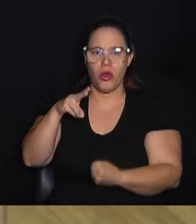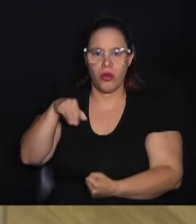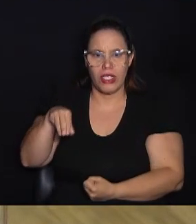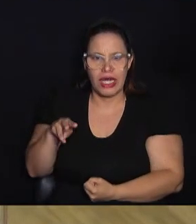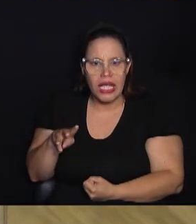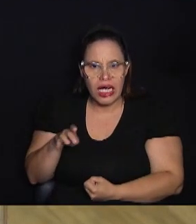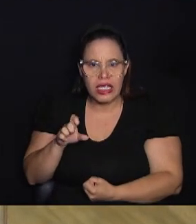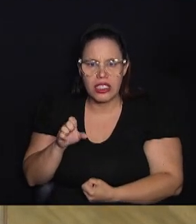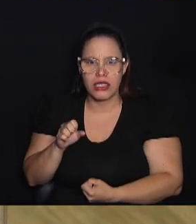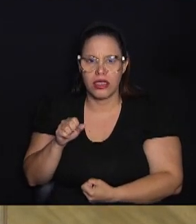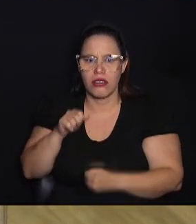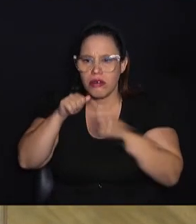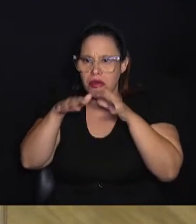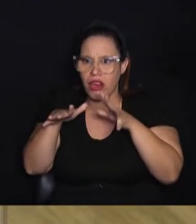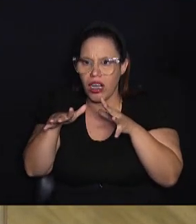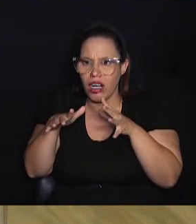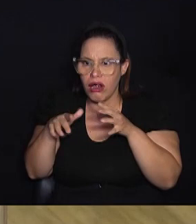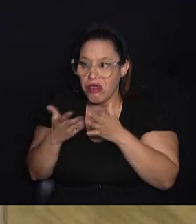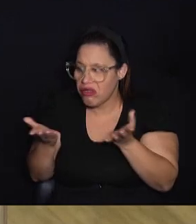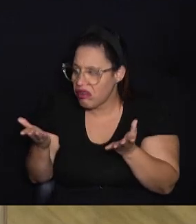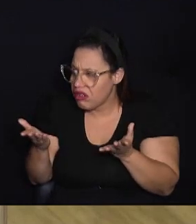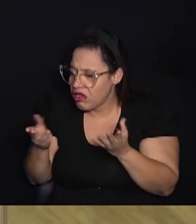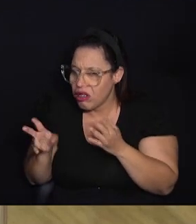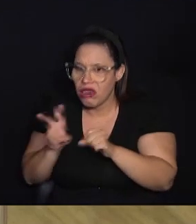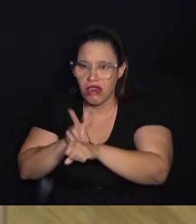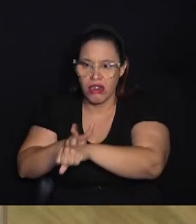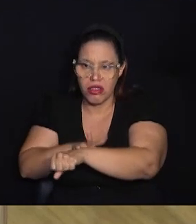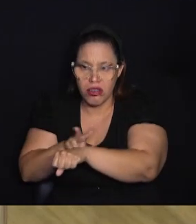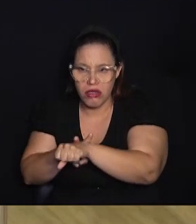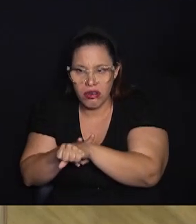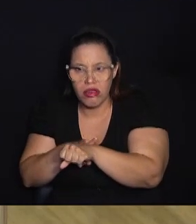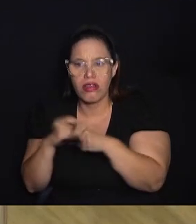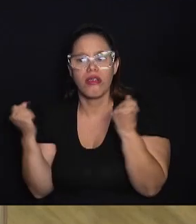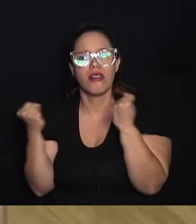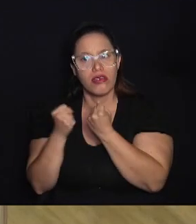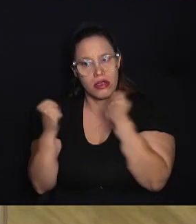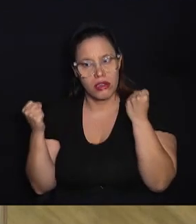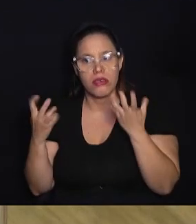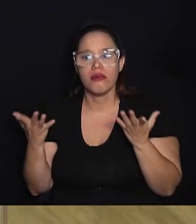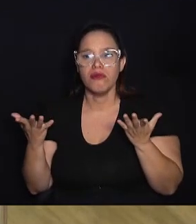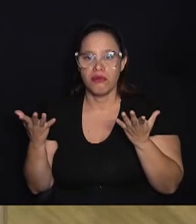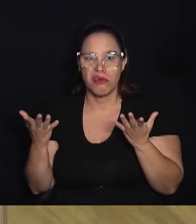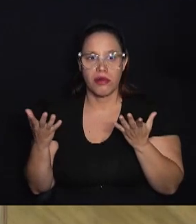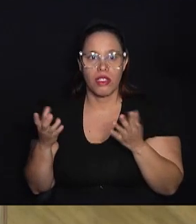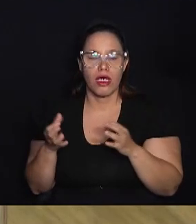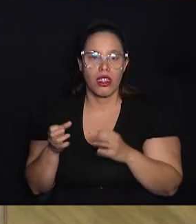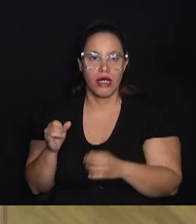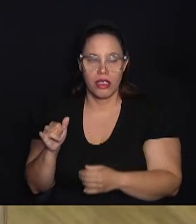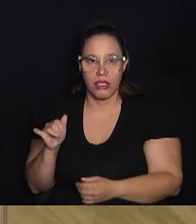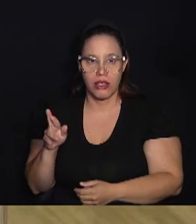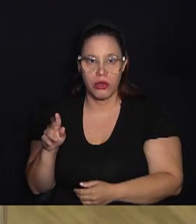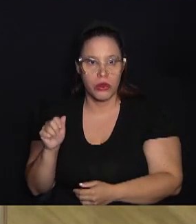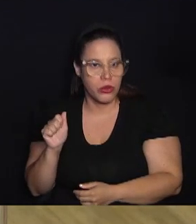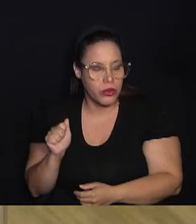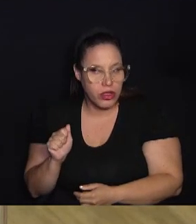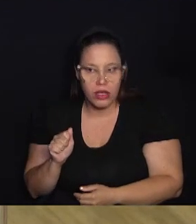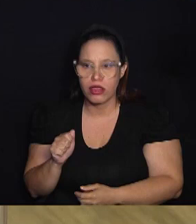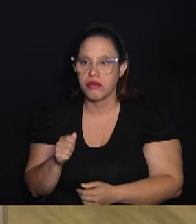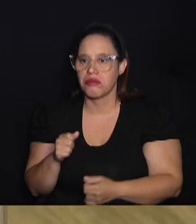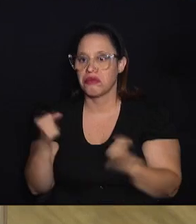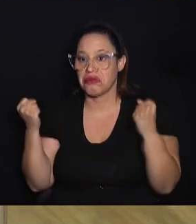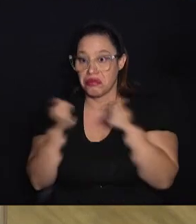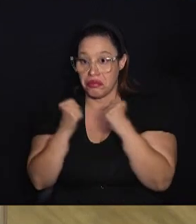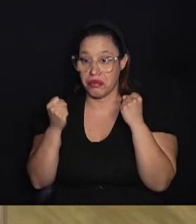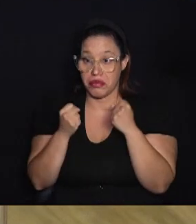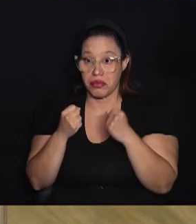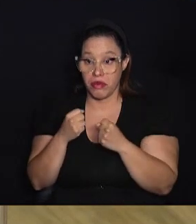nessa situação e a gente precisa cuidar também pra prática do exercício físico já que a gente tá falando aqui de yoga né Doutora exercício físico também a gente